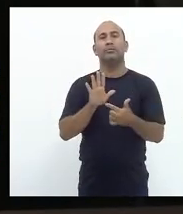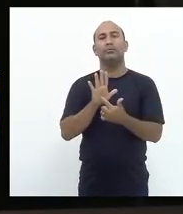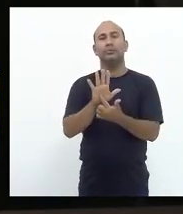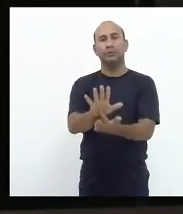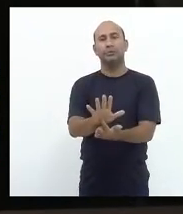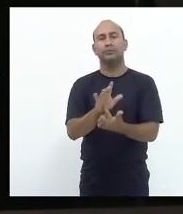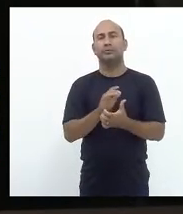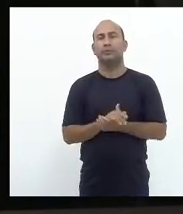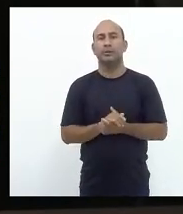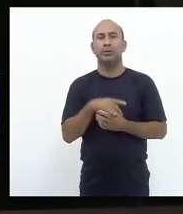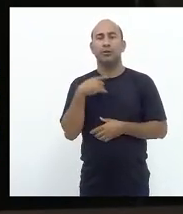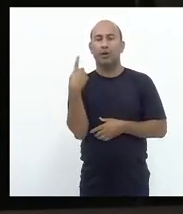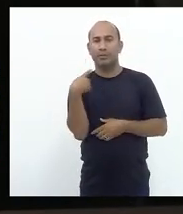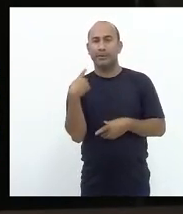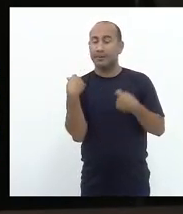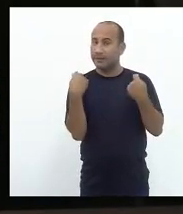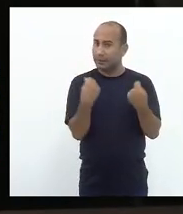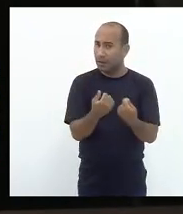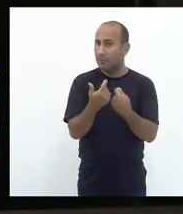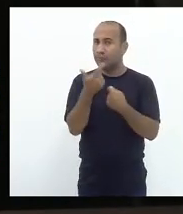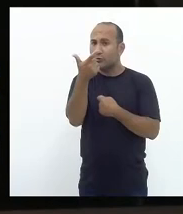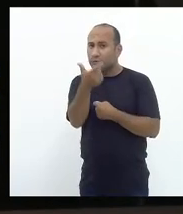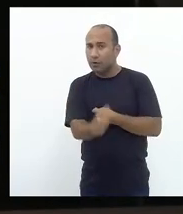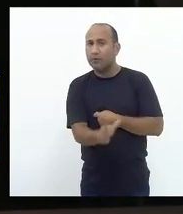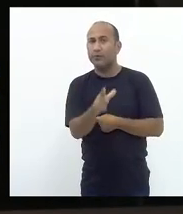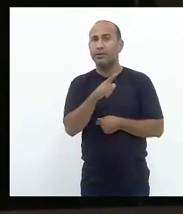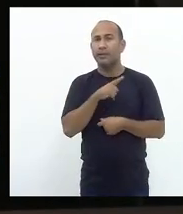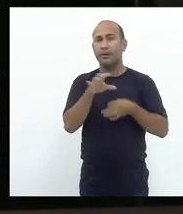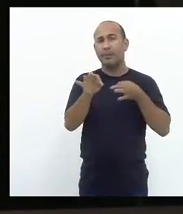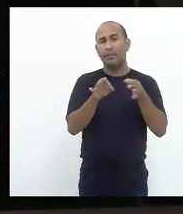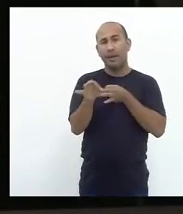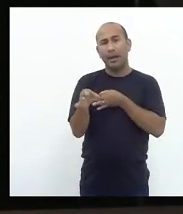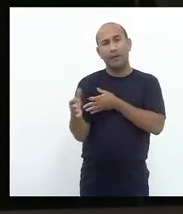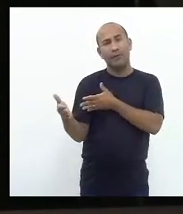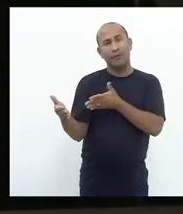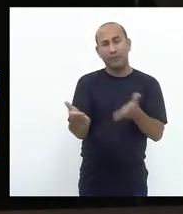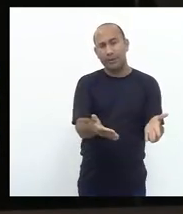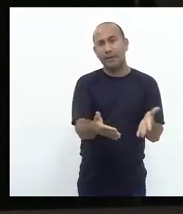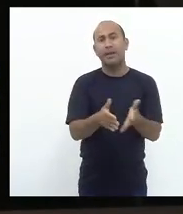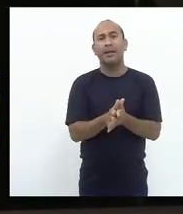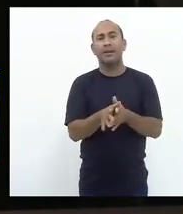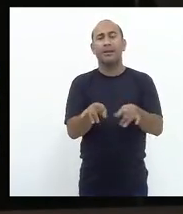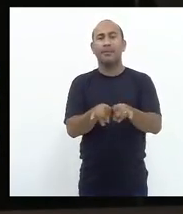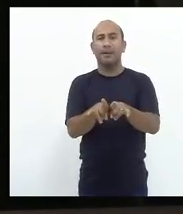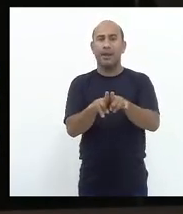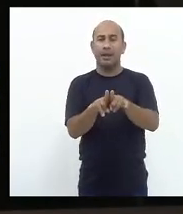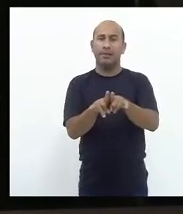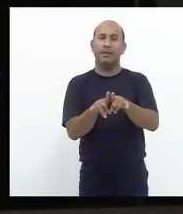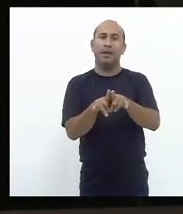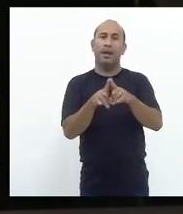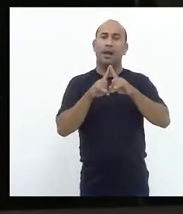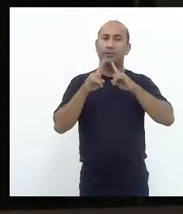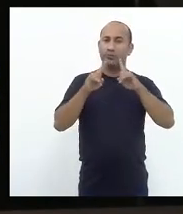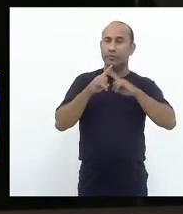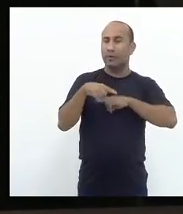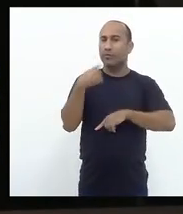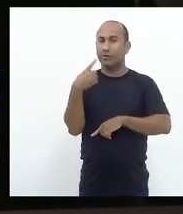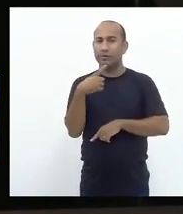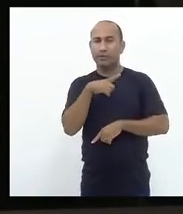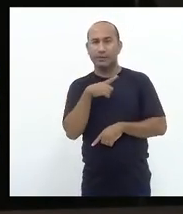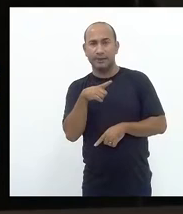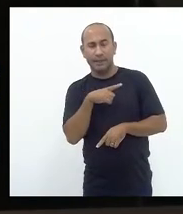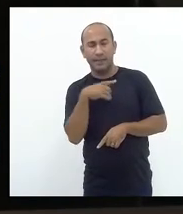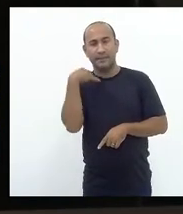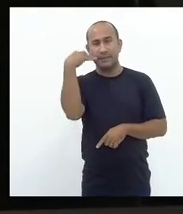precisa, deputada Célia, na próxima vez que esse projeto vier à pauta e à discussão, a gente garantir que ele